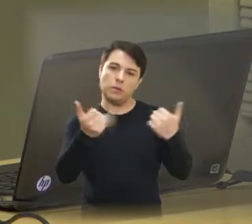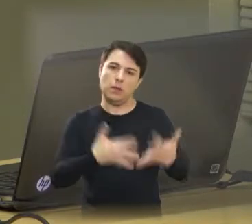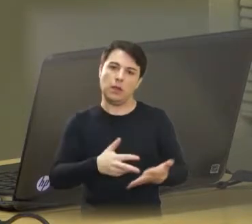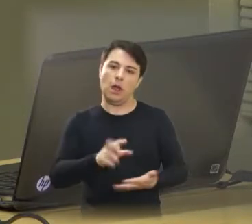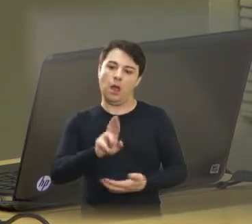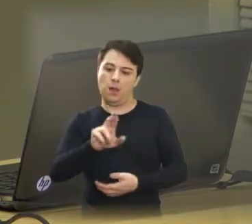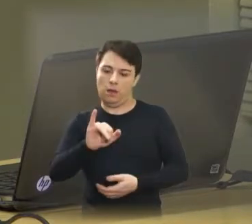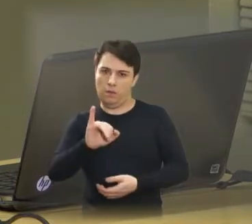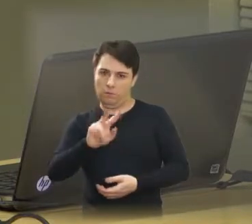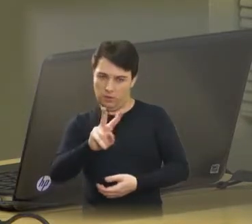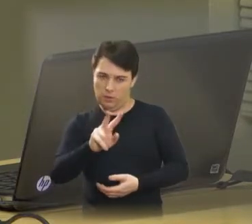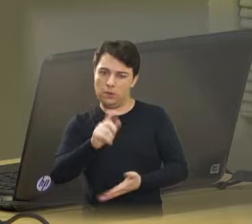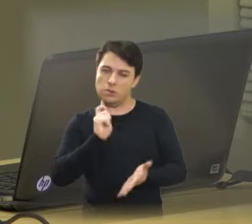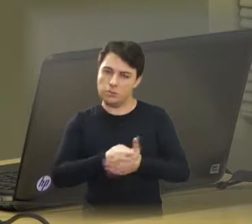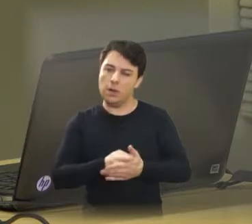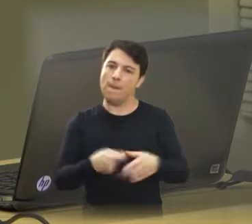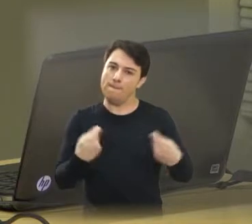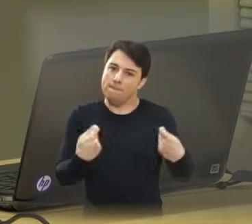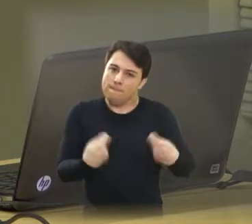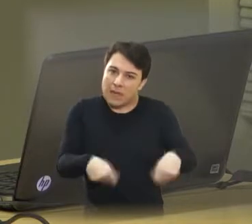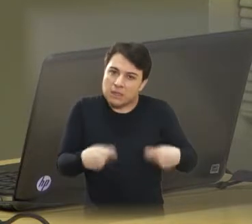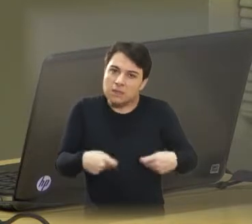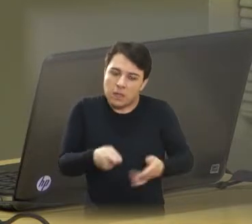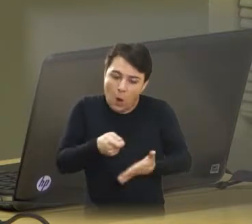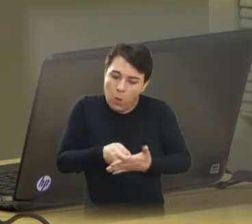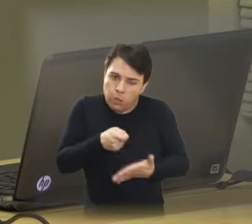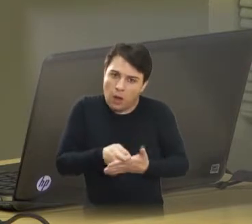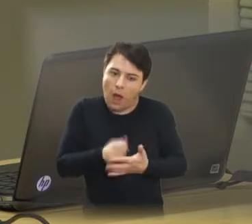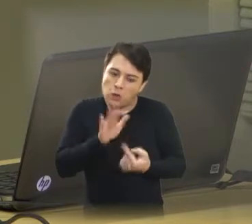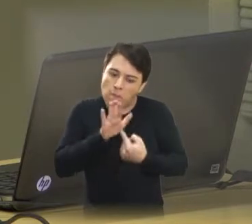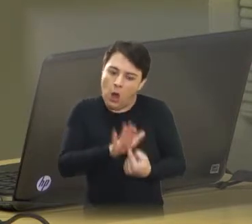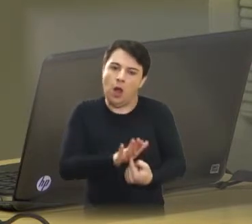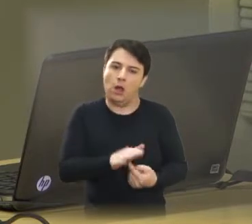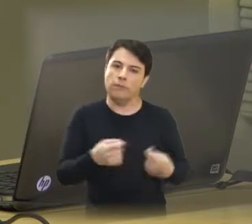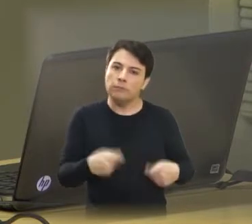mas na tabela, na hora que vamos ver quem que vai apresentar o RIV,